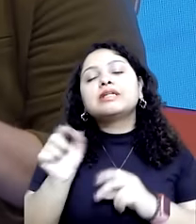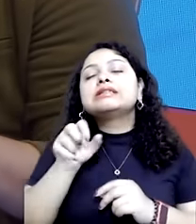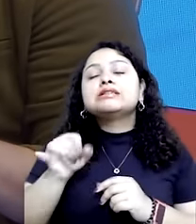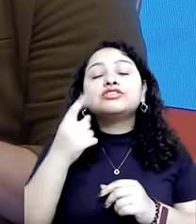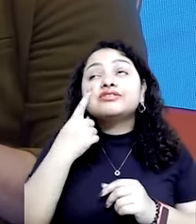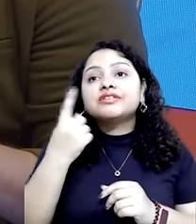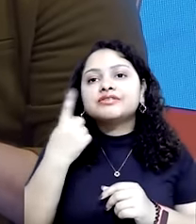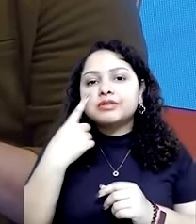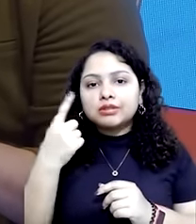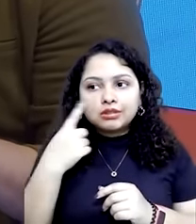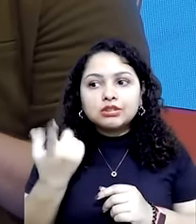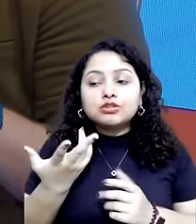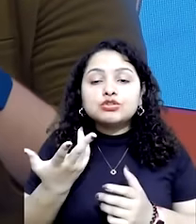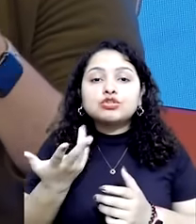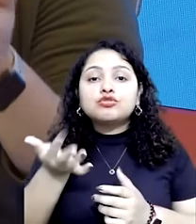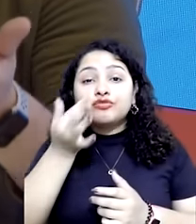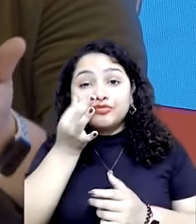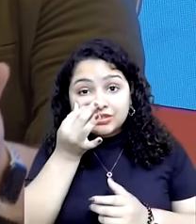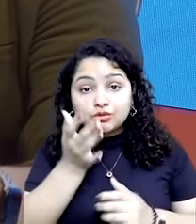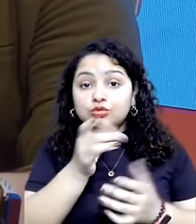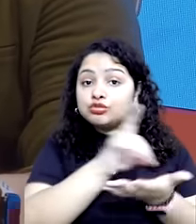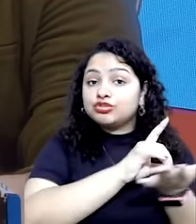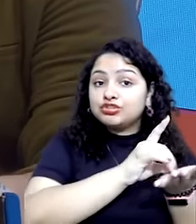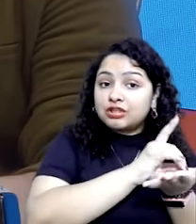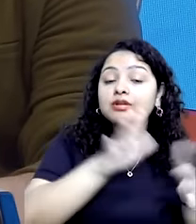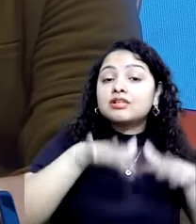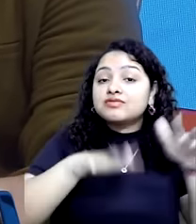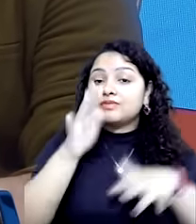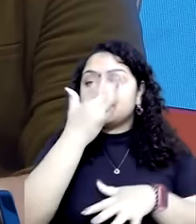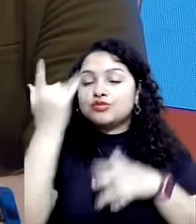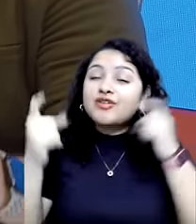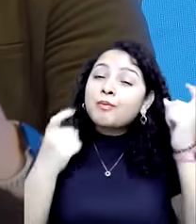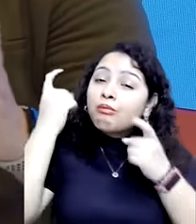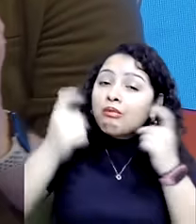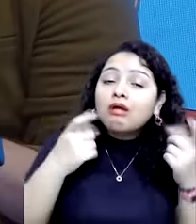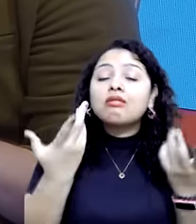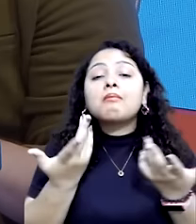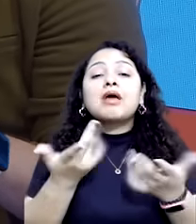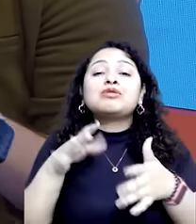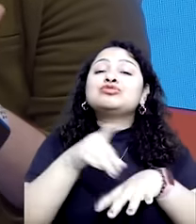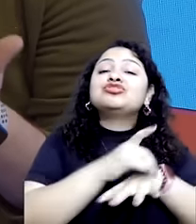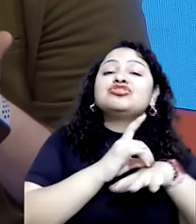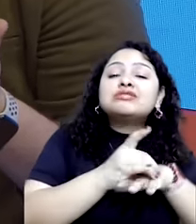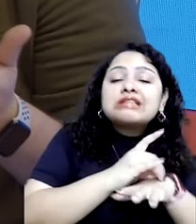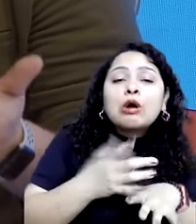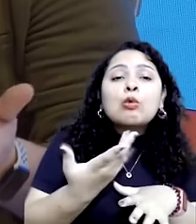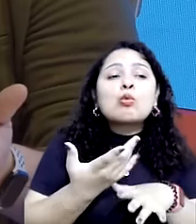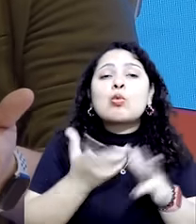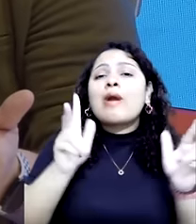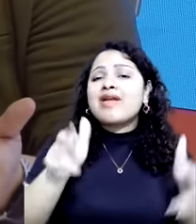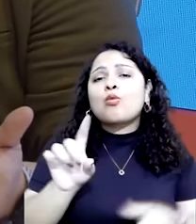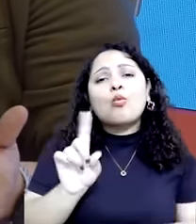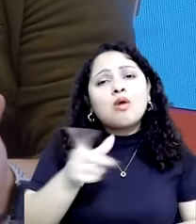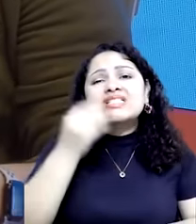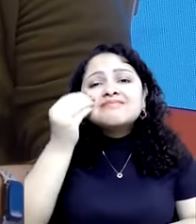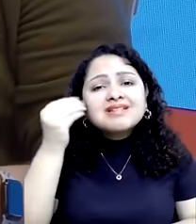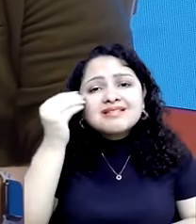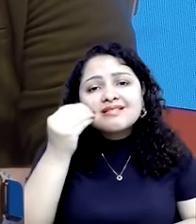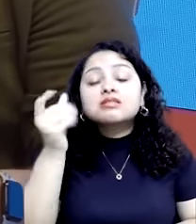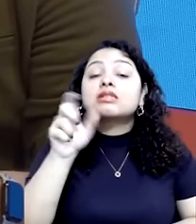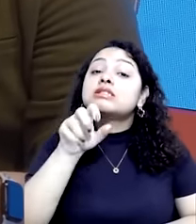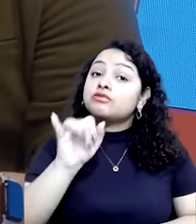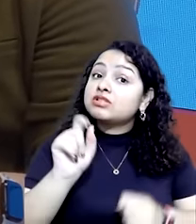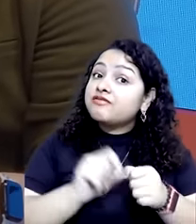para considerar entre o físico e o digital e muitas vezes as pessoas ficam preocupadas Ah mas daí no digital não é a mesma coisa na verdade se